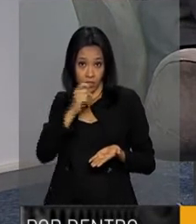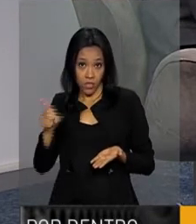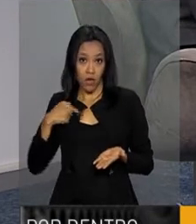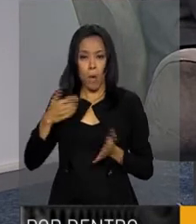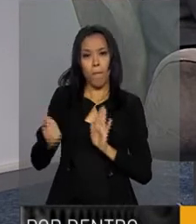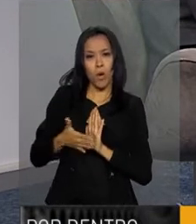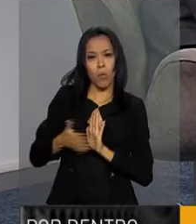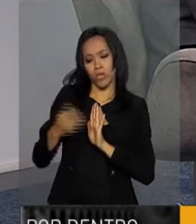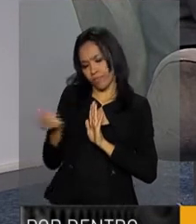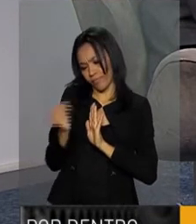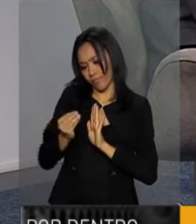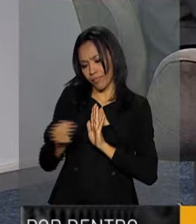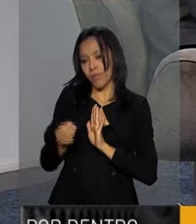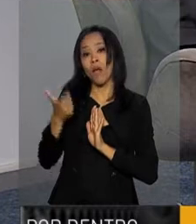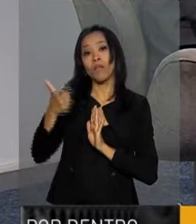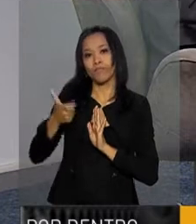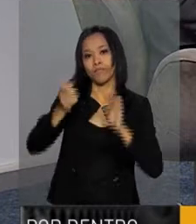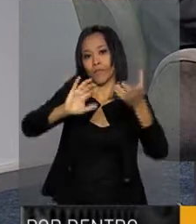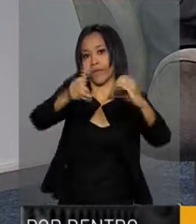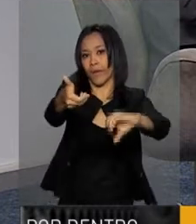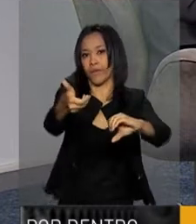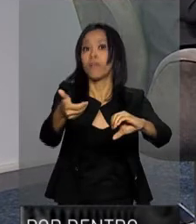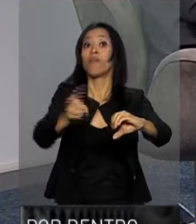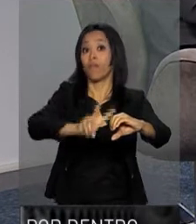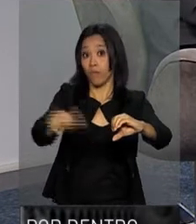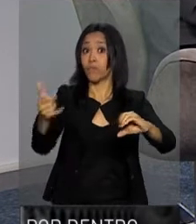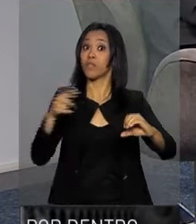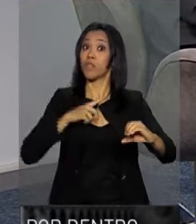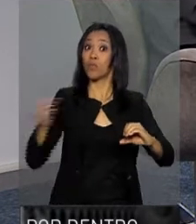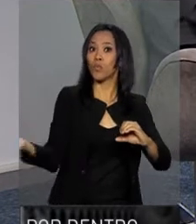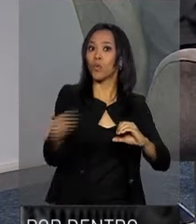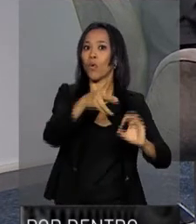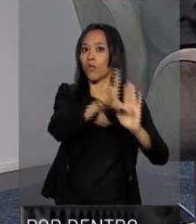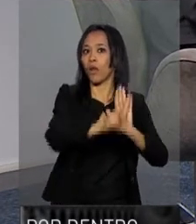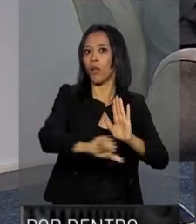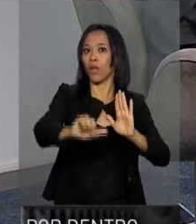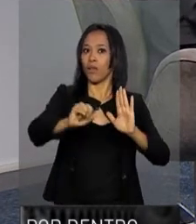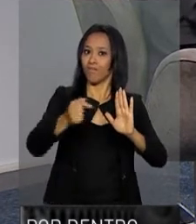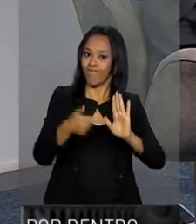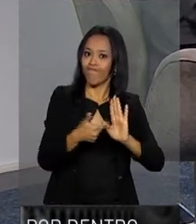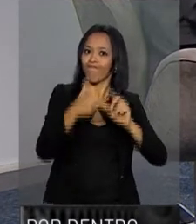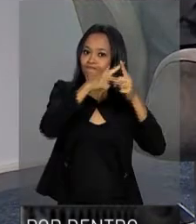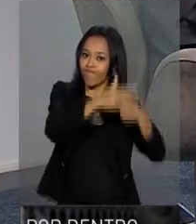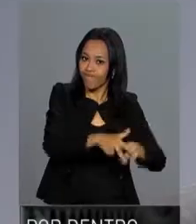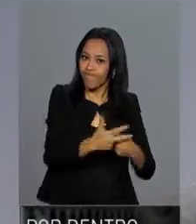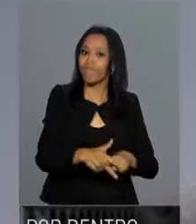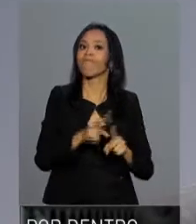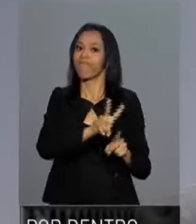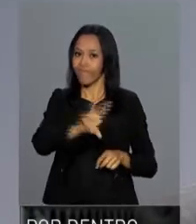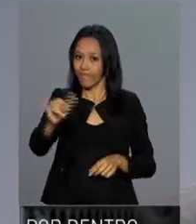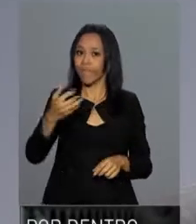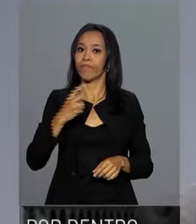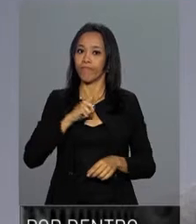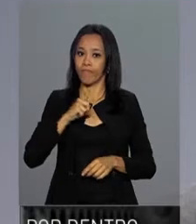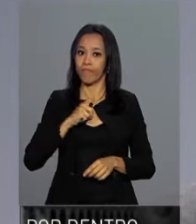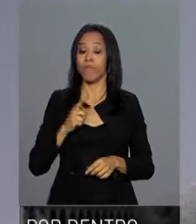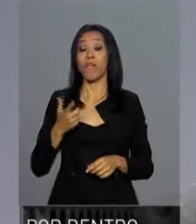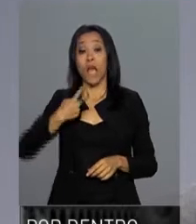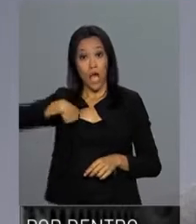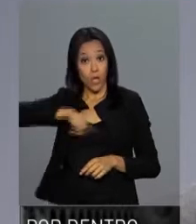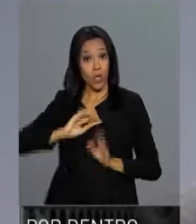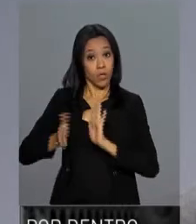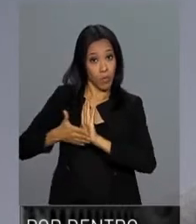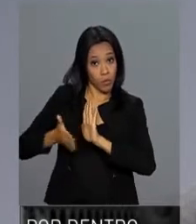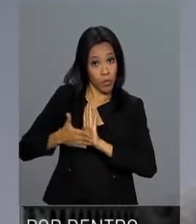propostas no congresso nacional nós teremos um novo ciclo da lei nós na nossa proposta